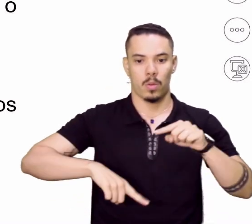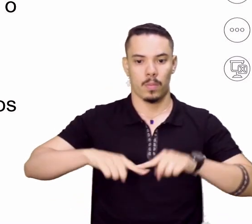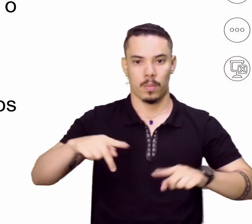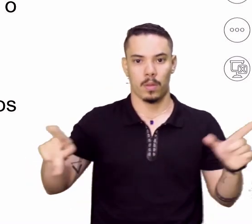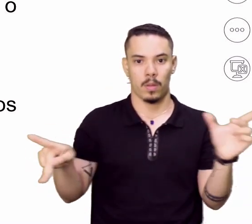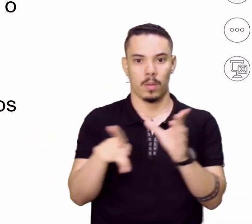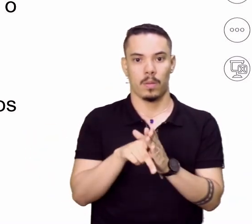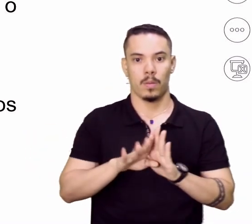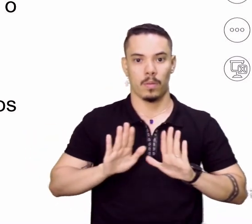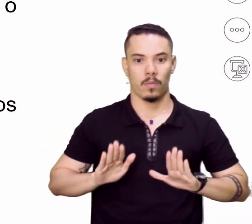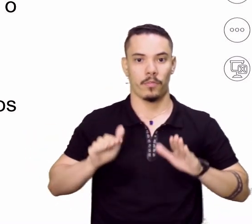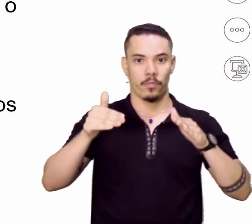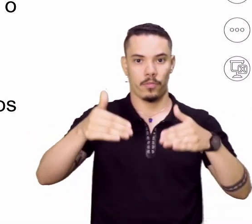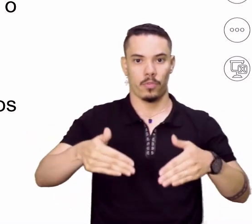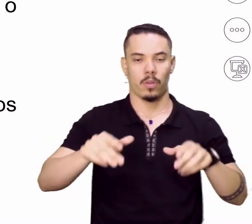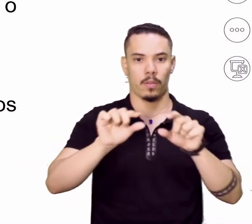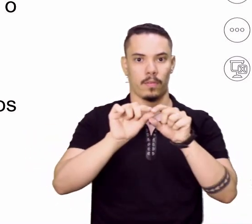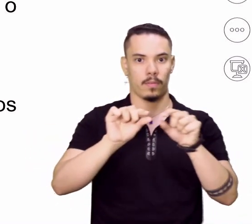da frase.